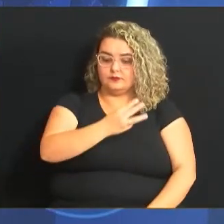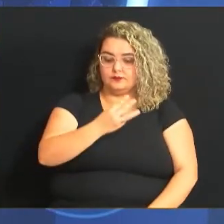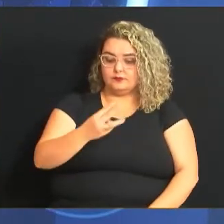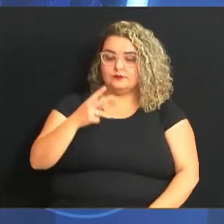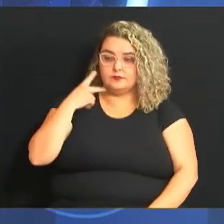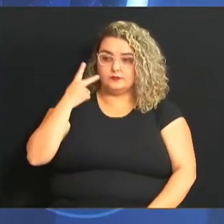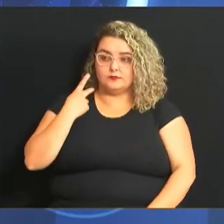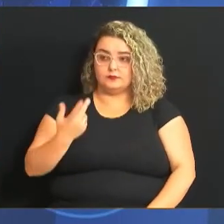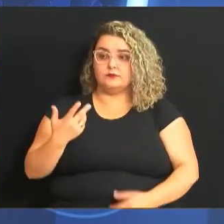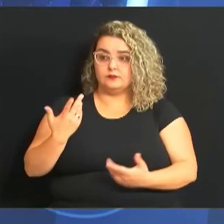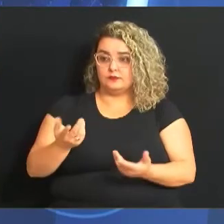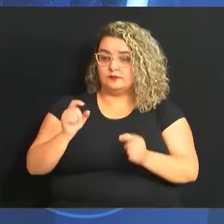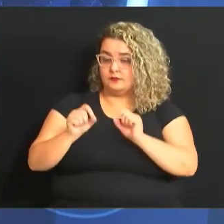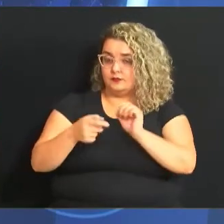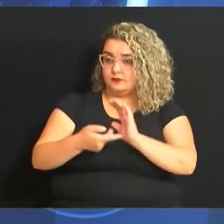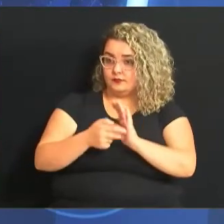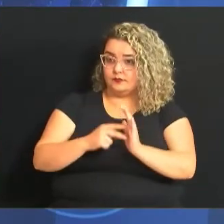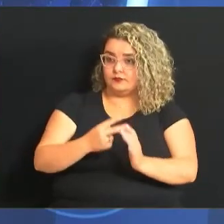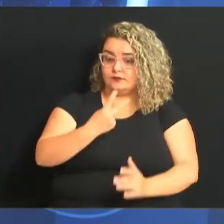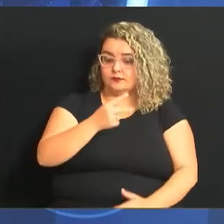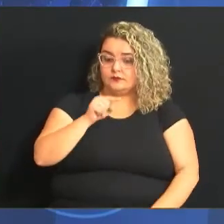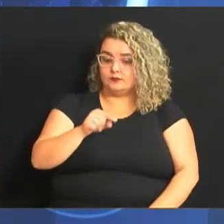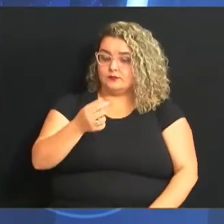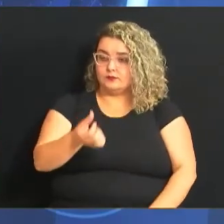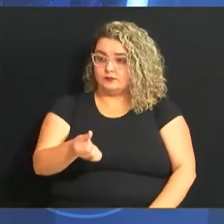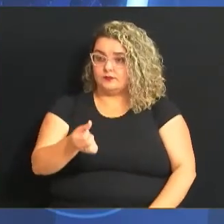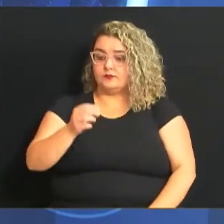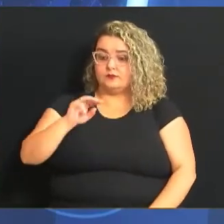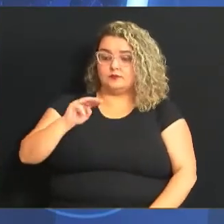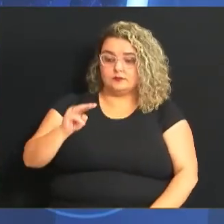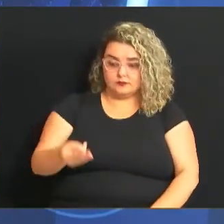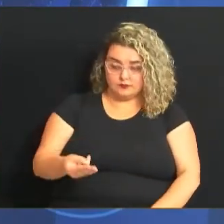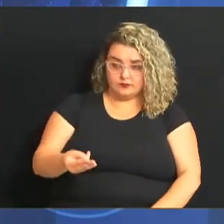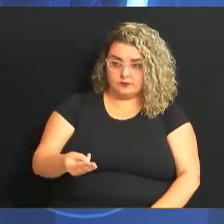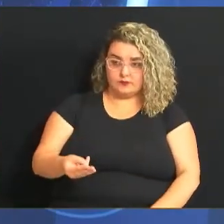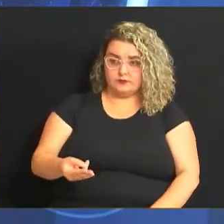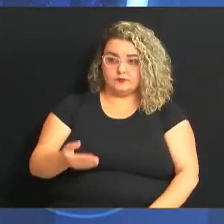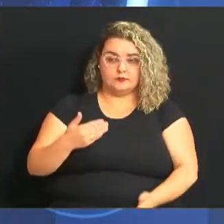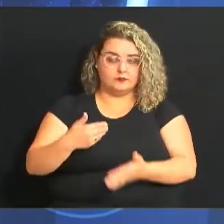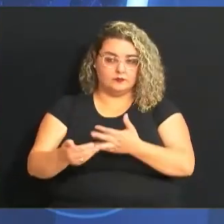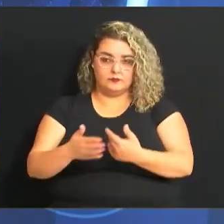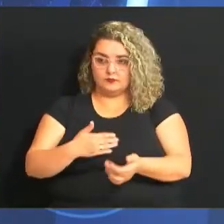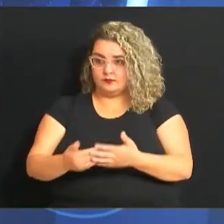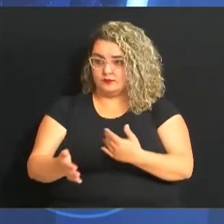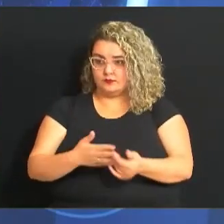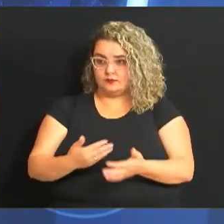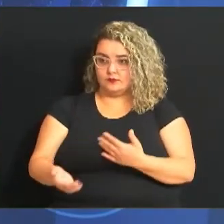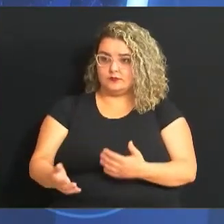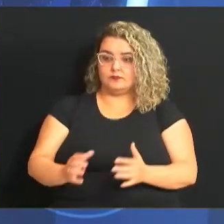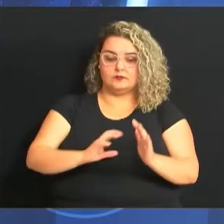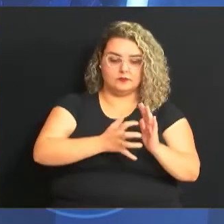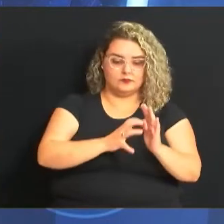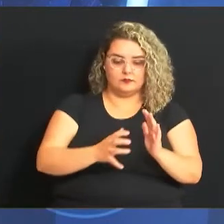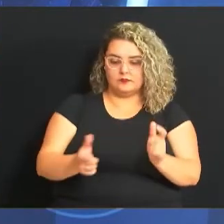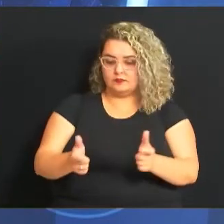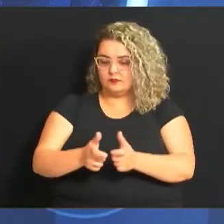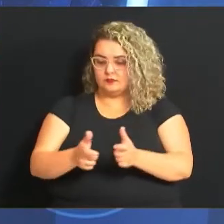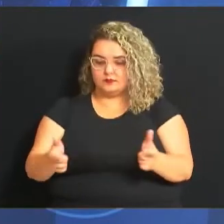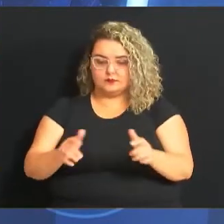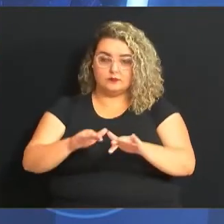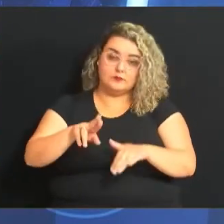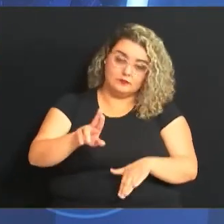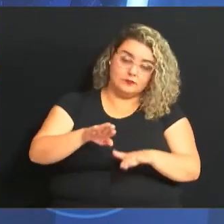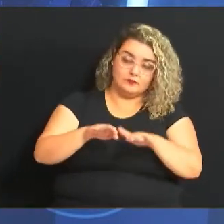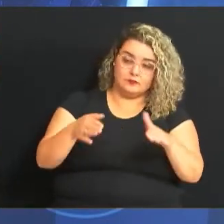Club de Campinas Convivência é formado por pessoas inquietas. E essa inquietude ficou muito mais latente durante a